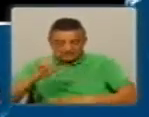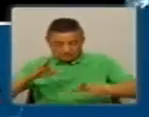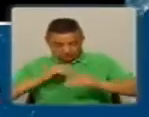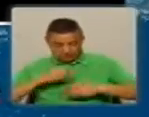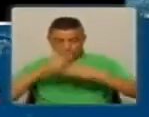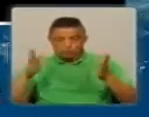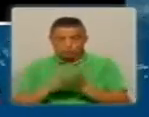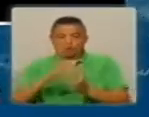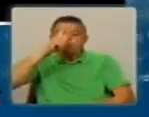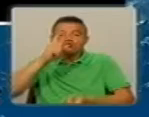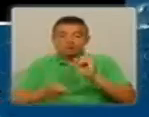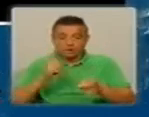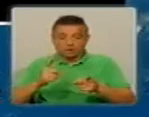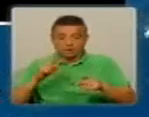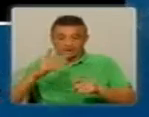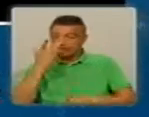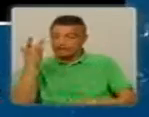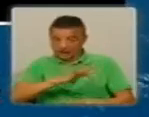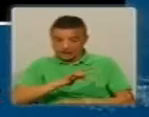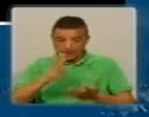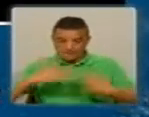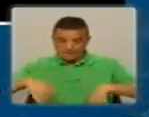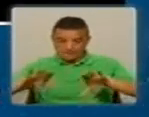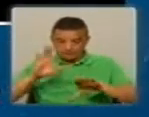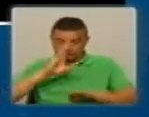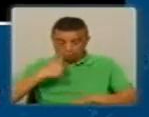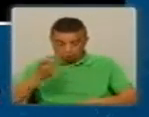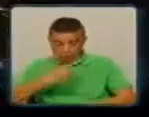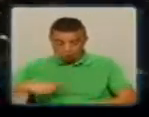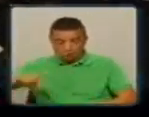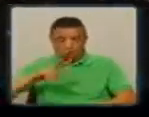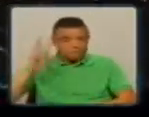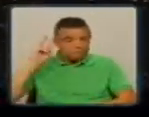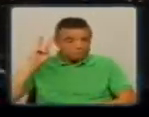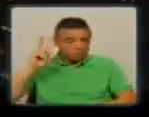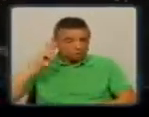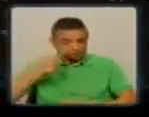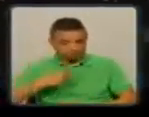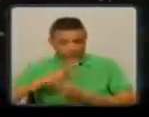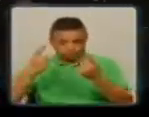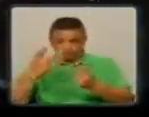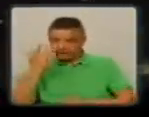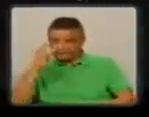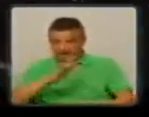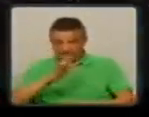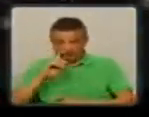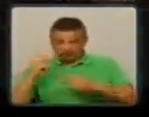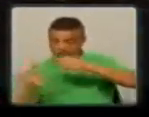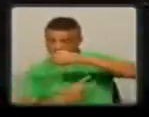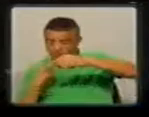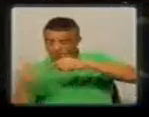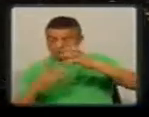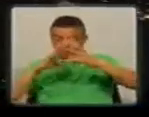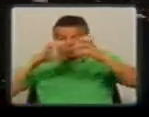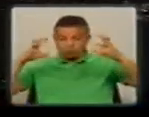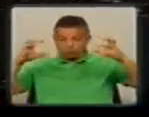todos sobre o que é esta matéria negra. Agora, se nós introduzirmos o valor expectável da matéria negra que está à volta desta